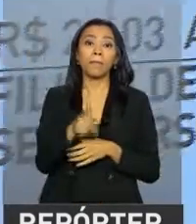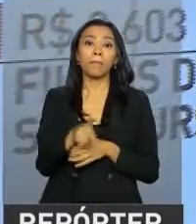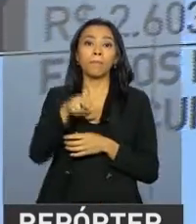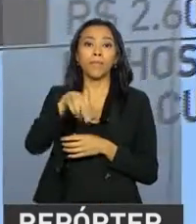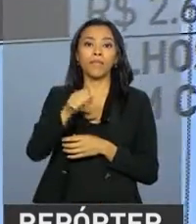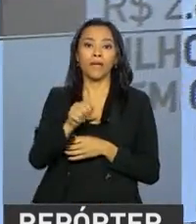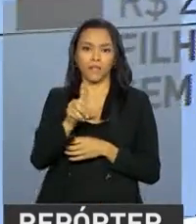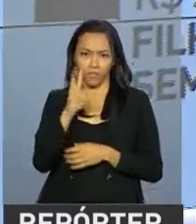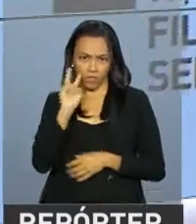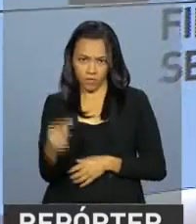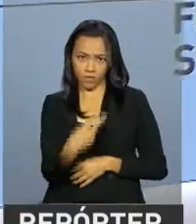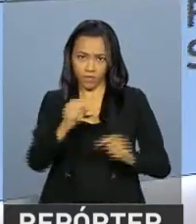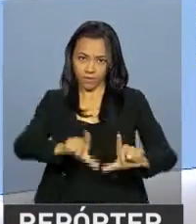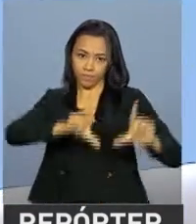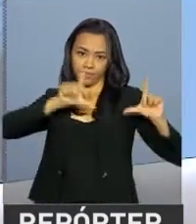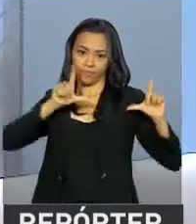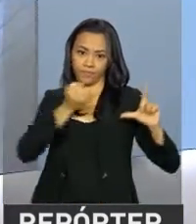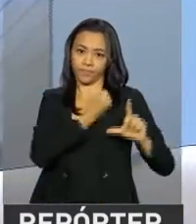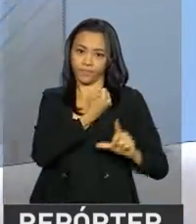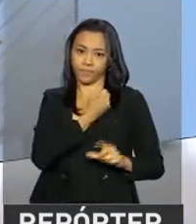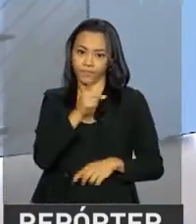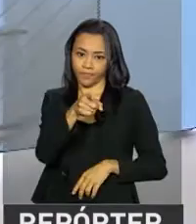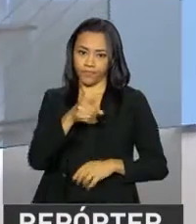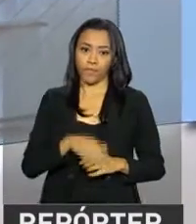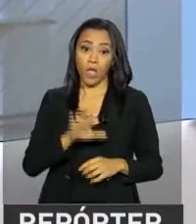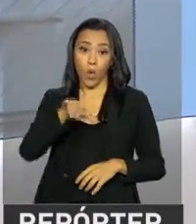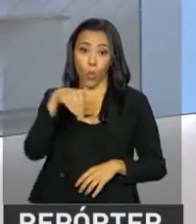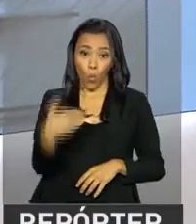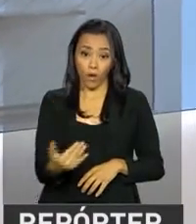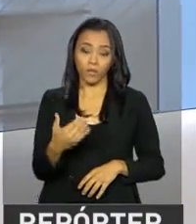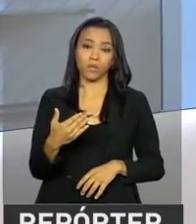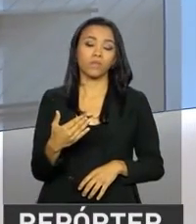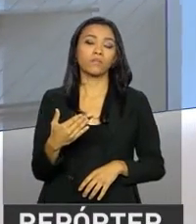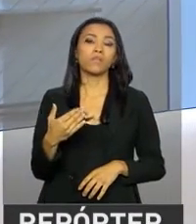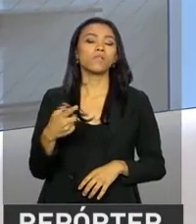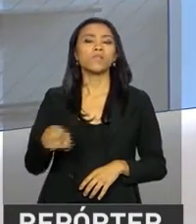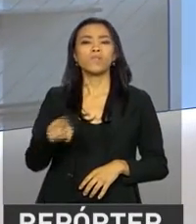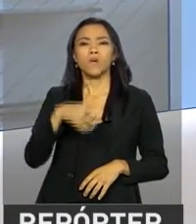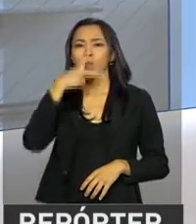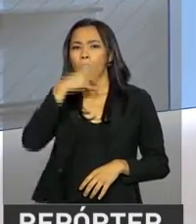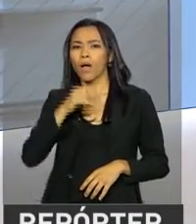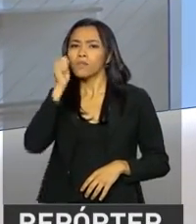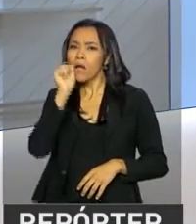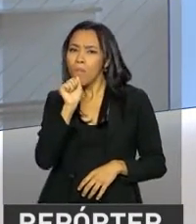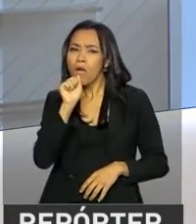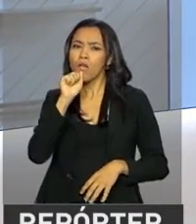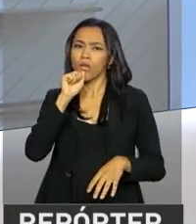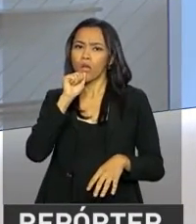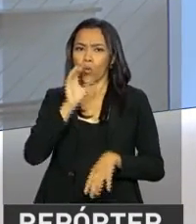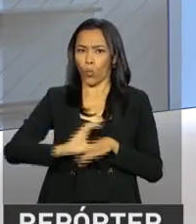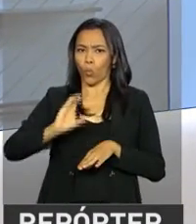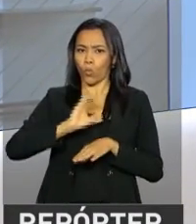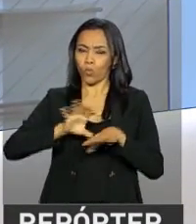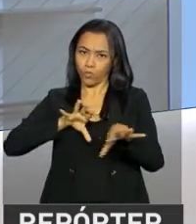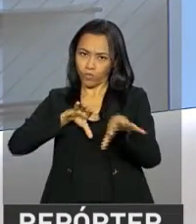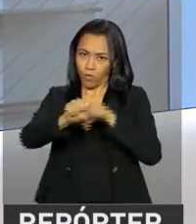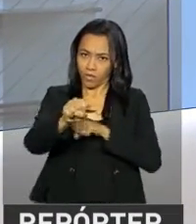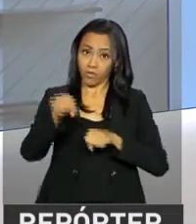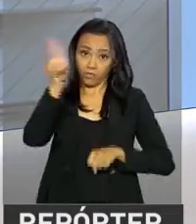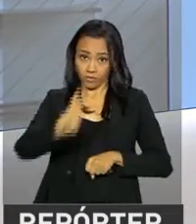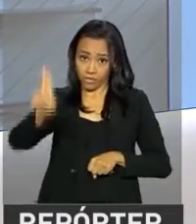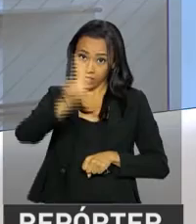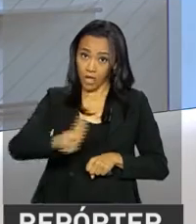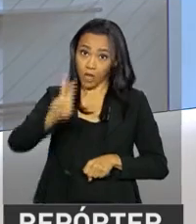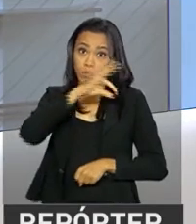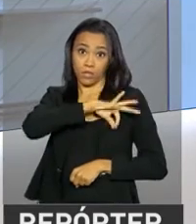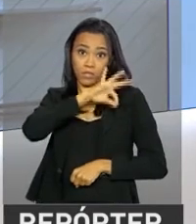aqui no telão. Olha aqui. Quando a pesquisa se refere a pessoas que possuem pais com curso superior, a renda média